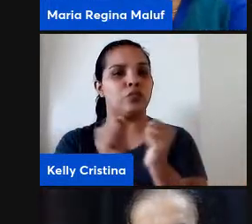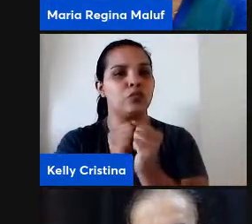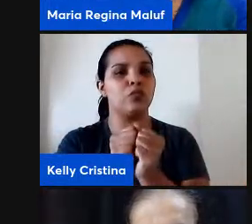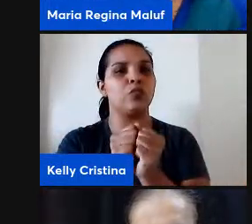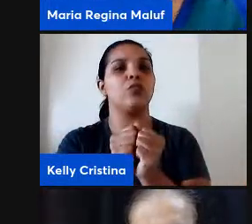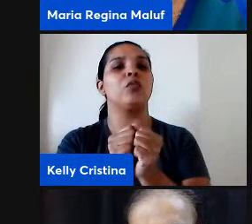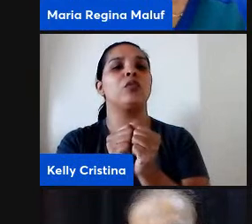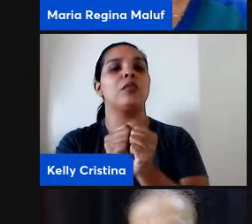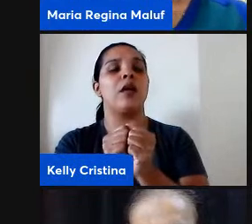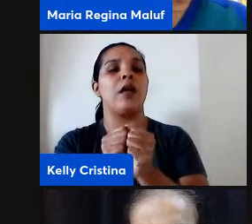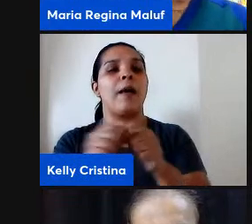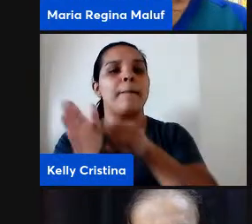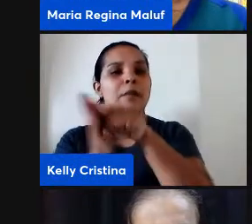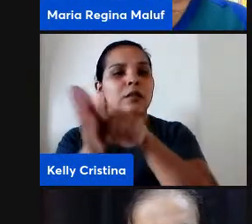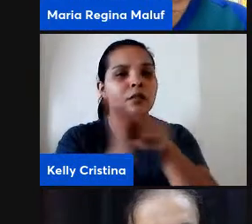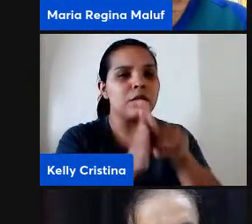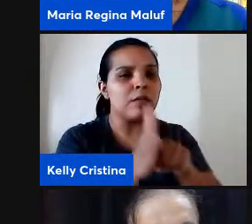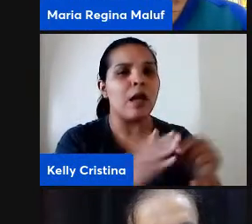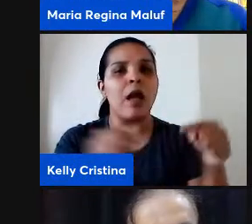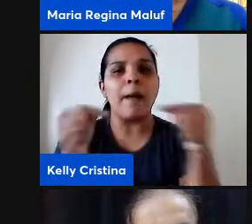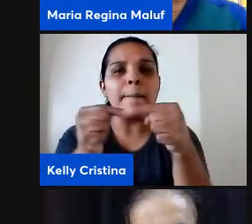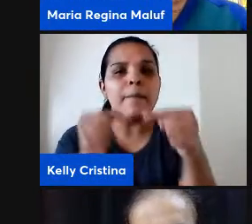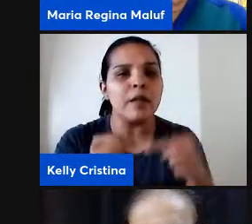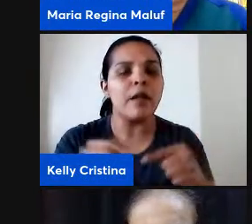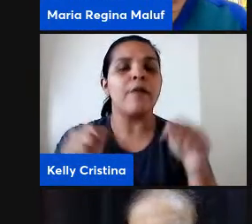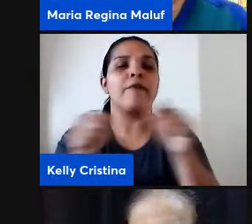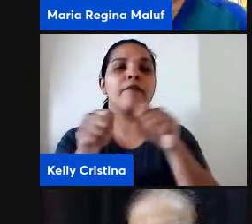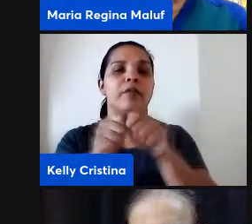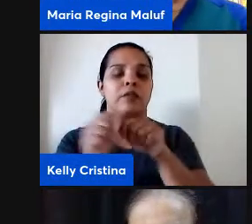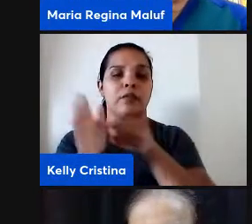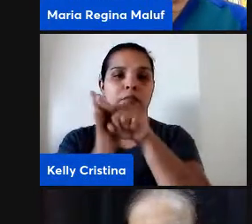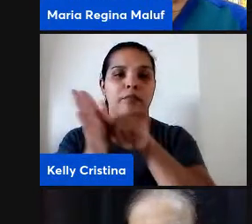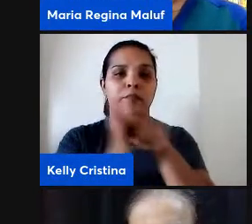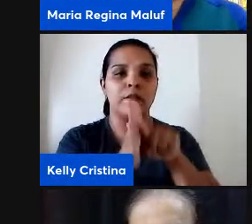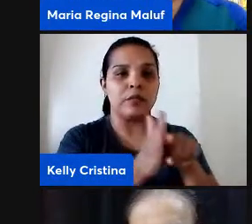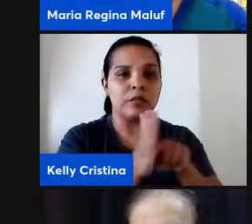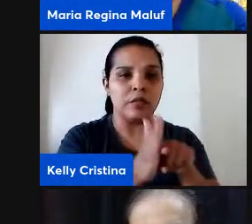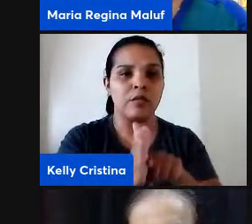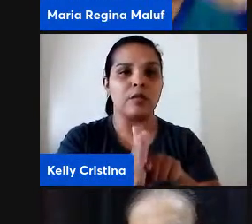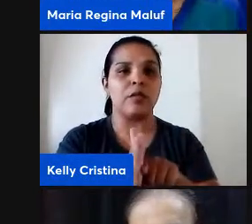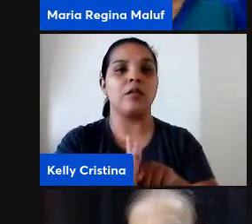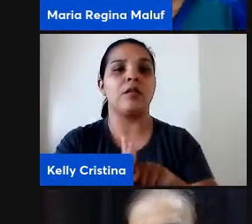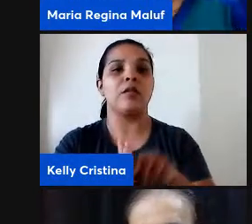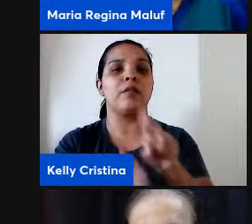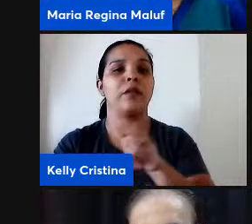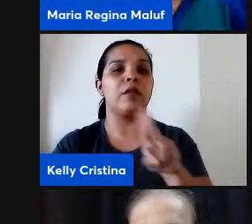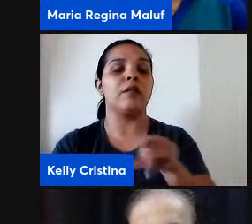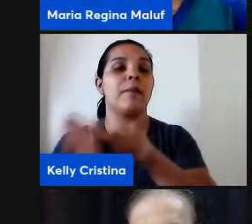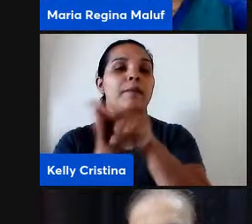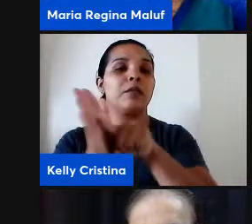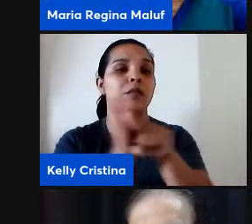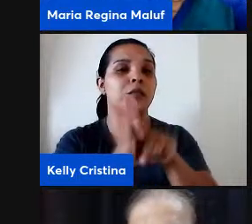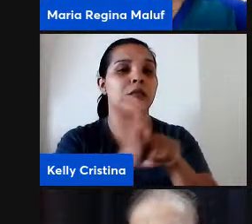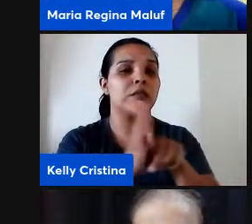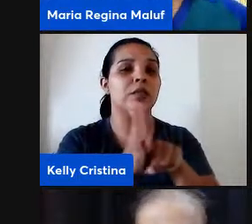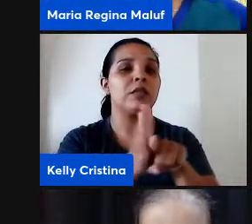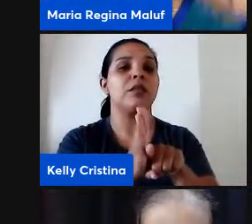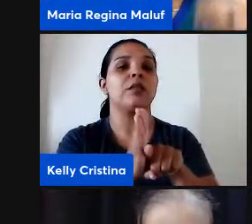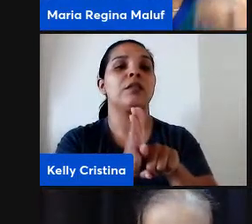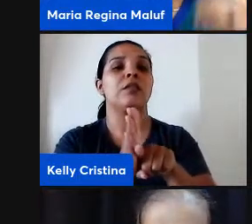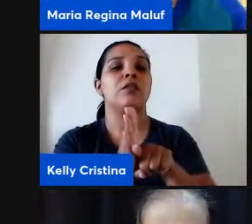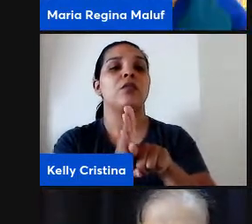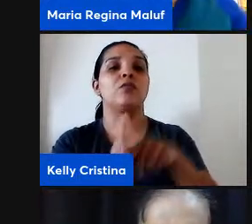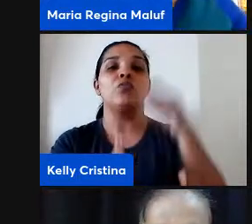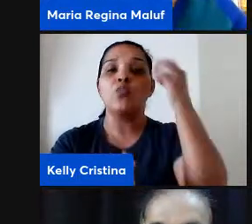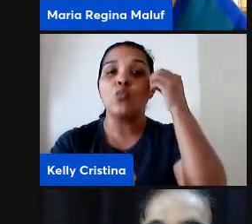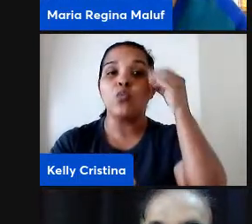pesquisas, fazendo pesquisa, né? Que é aquilo que nós chamamos da pesquisa translacional, que é trazer os conhecimentos